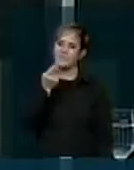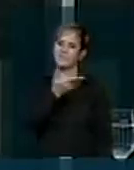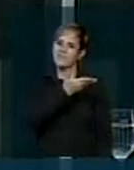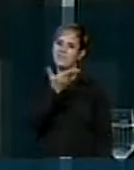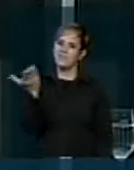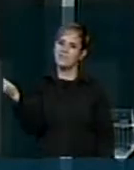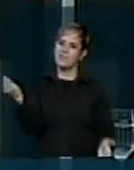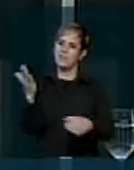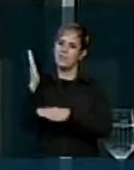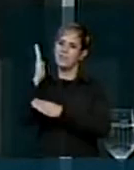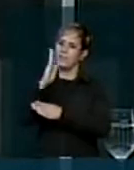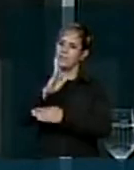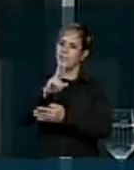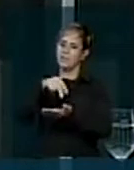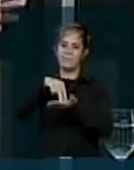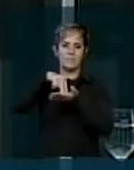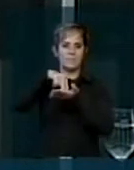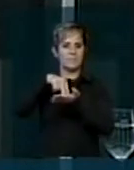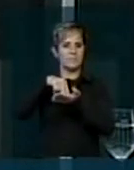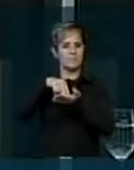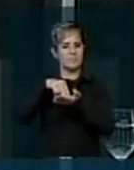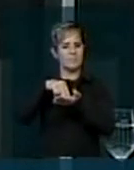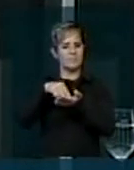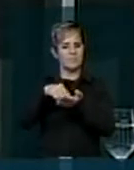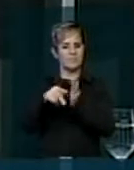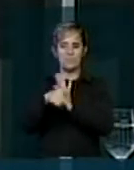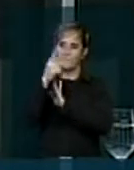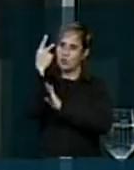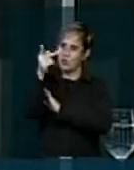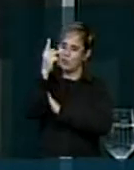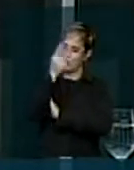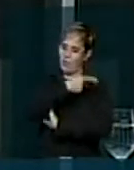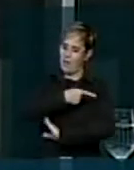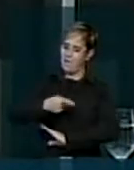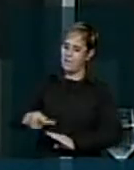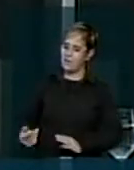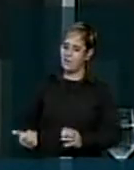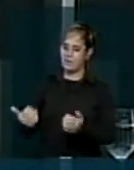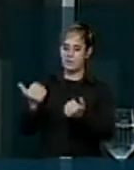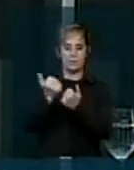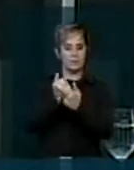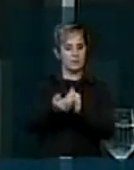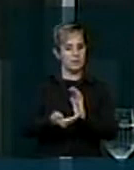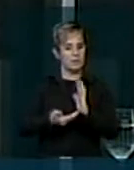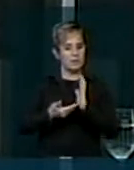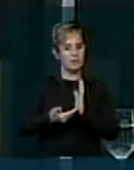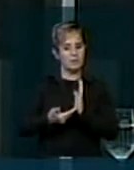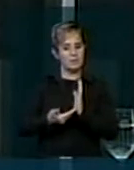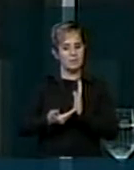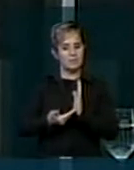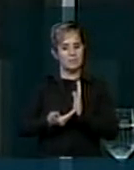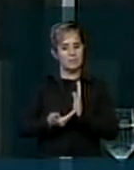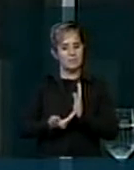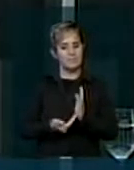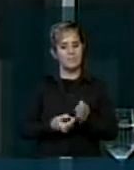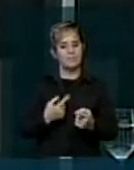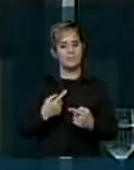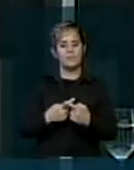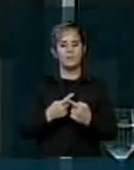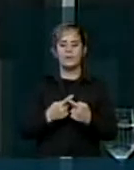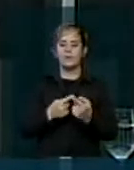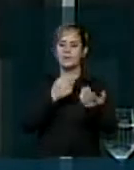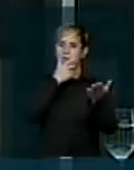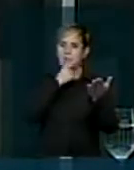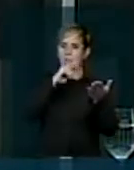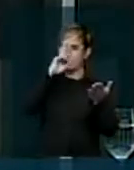no grande expediente sob os auspícios da vossa presidência, porque Vossa Excelência